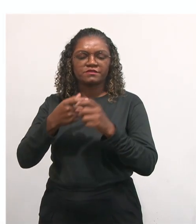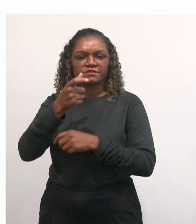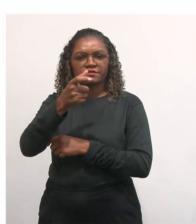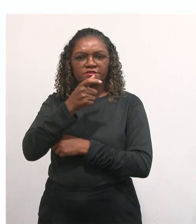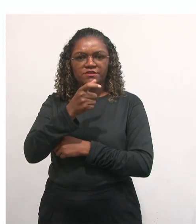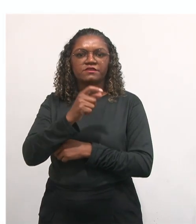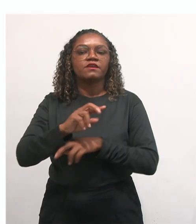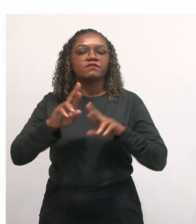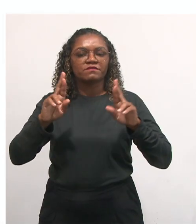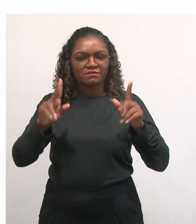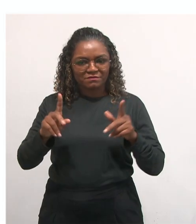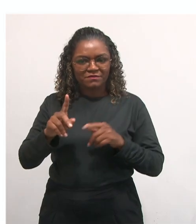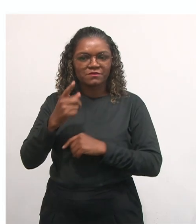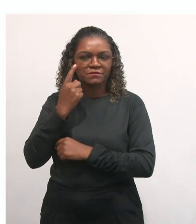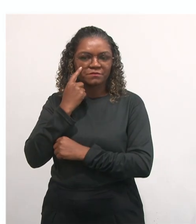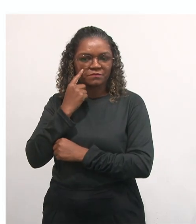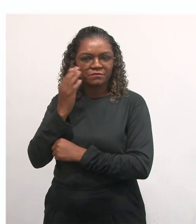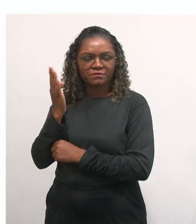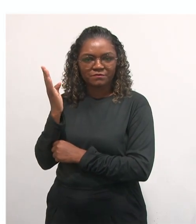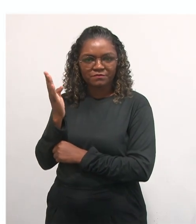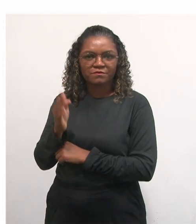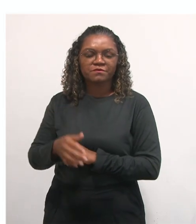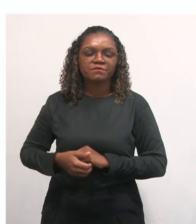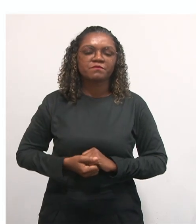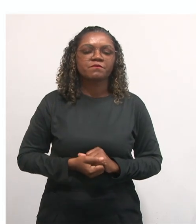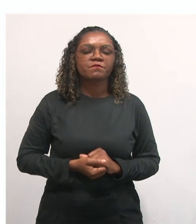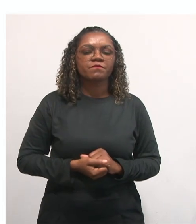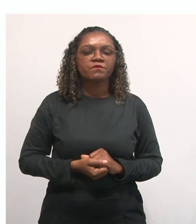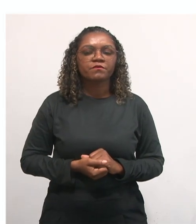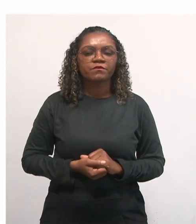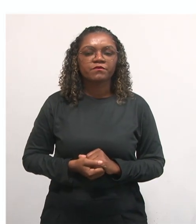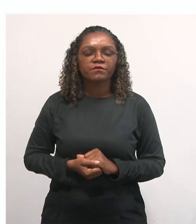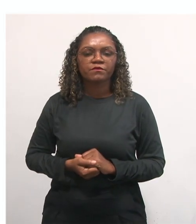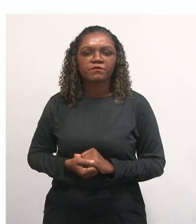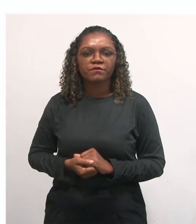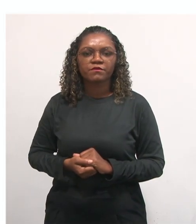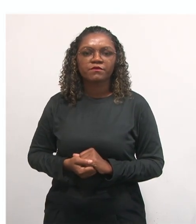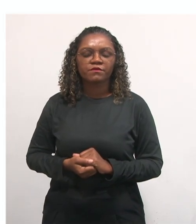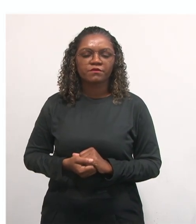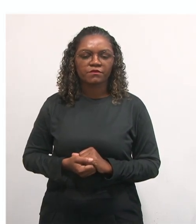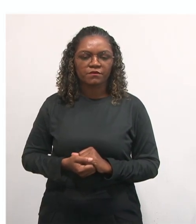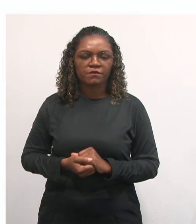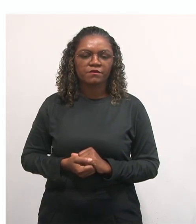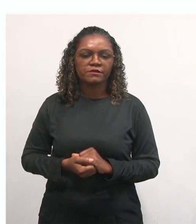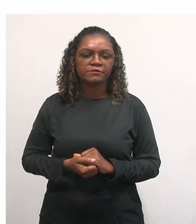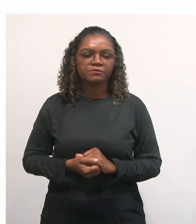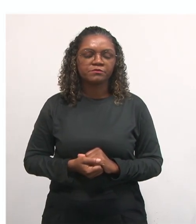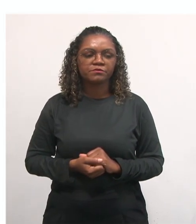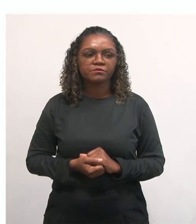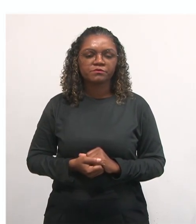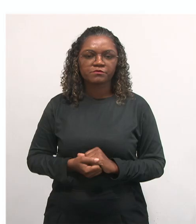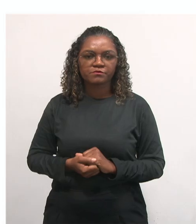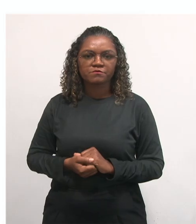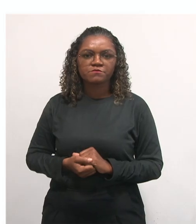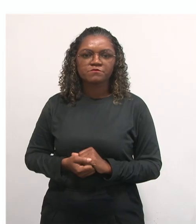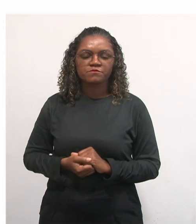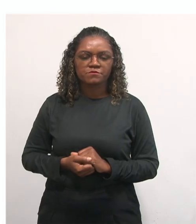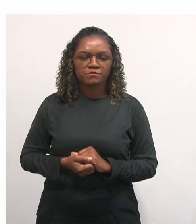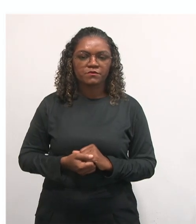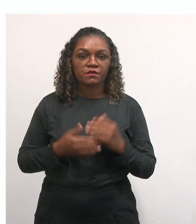só você pegar os valores de y da primeira coluna e levar ao quadrado. Beleza? Feito tudo